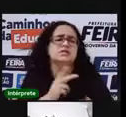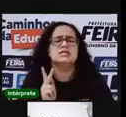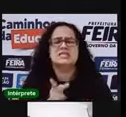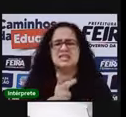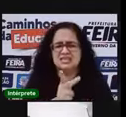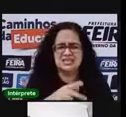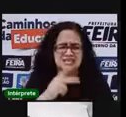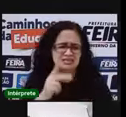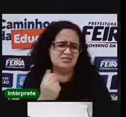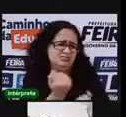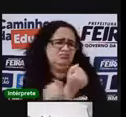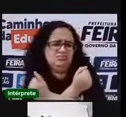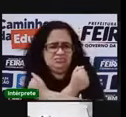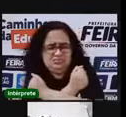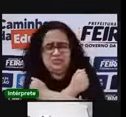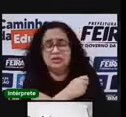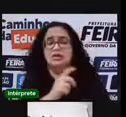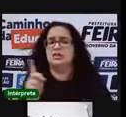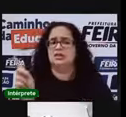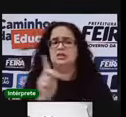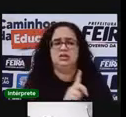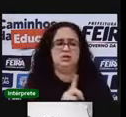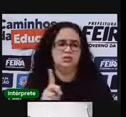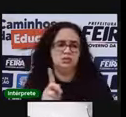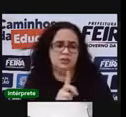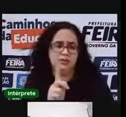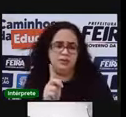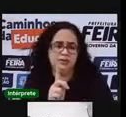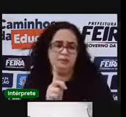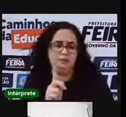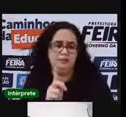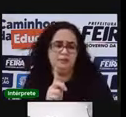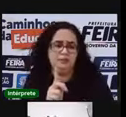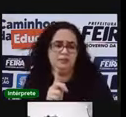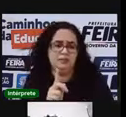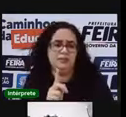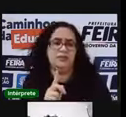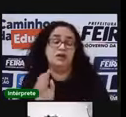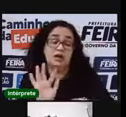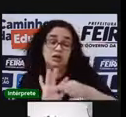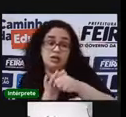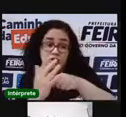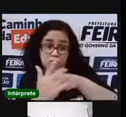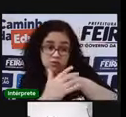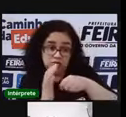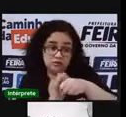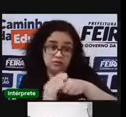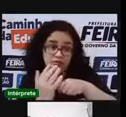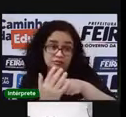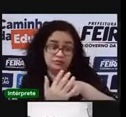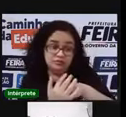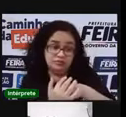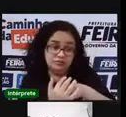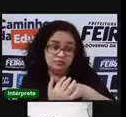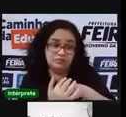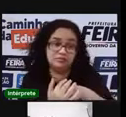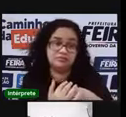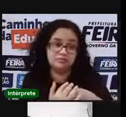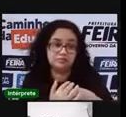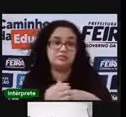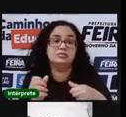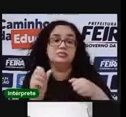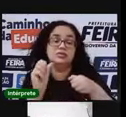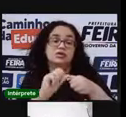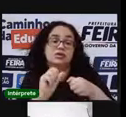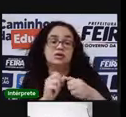tempo? Não, tá? Esses elementos são elementos que